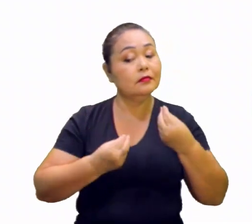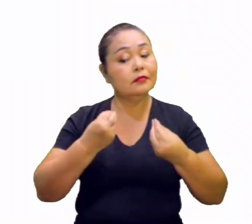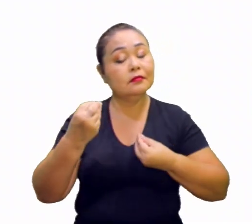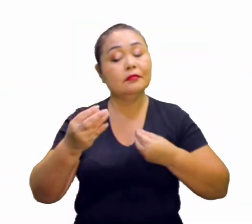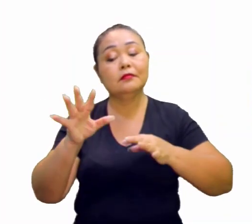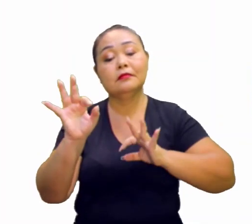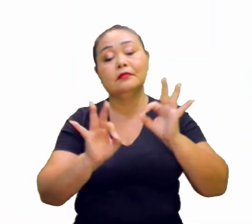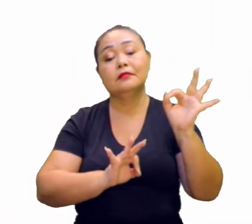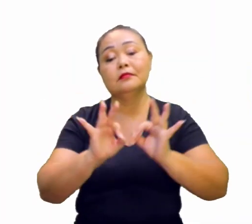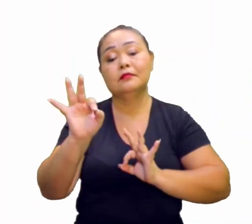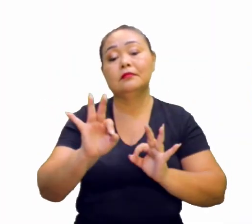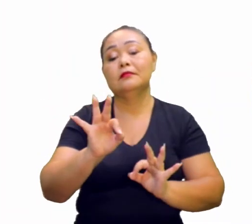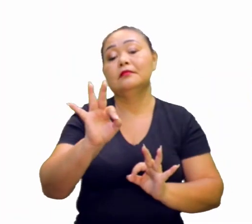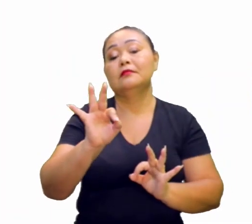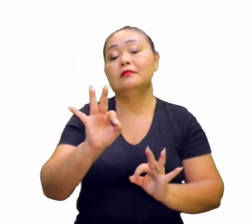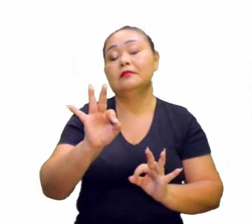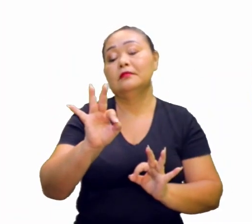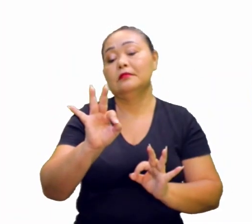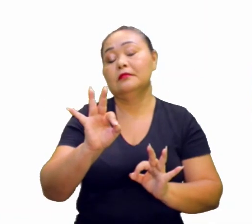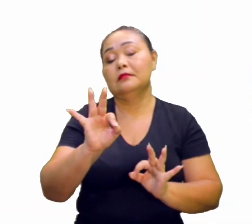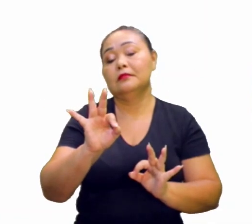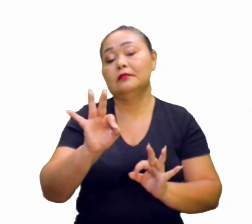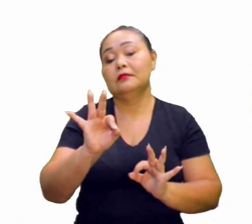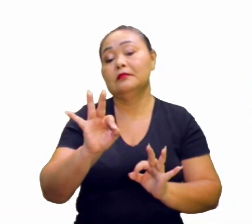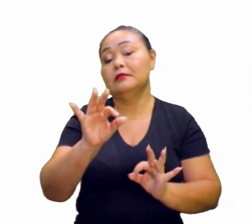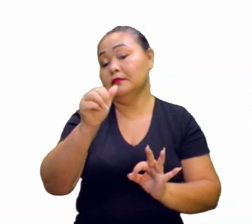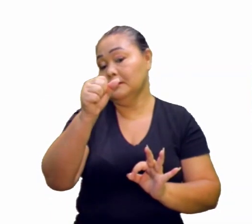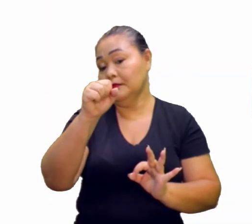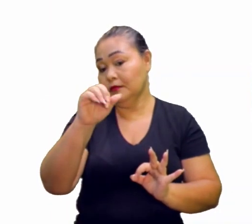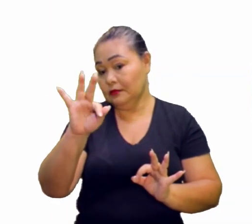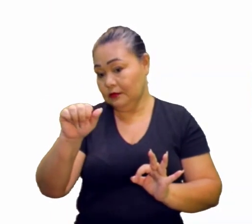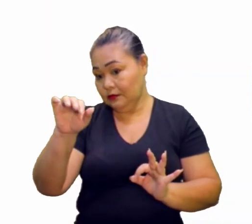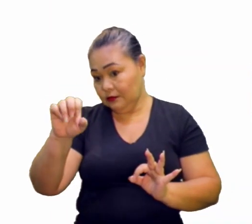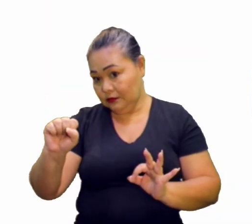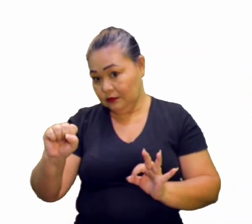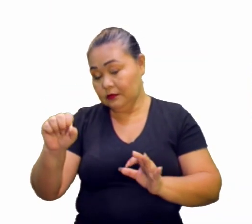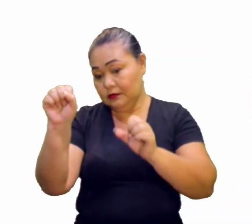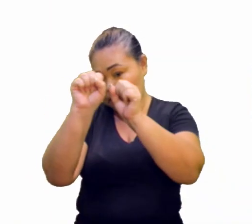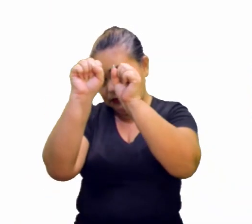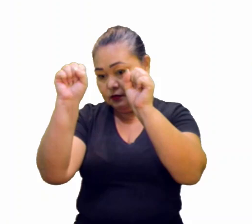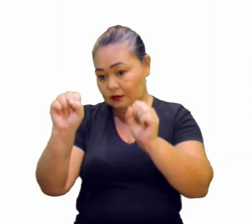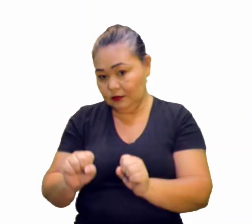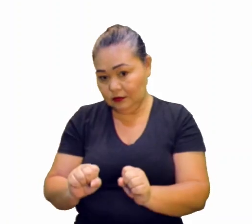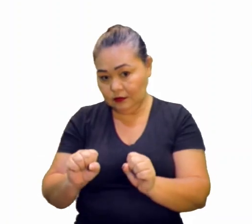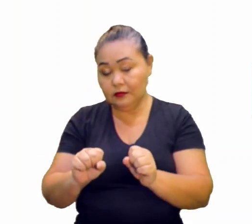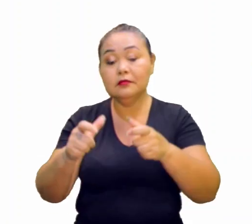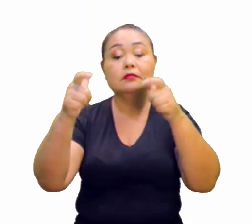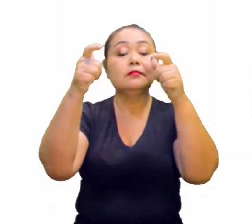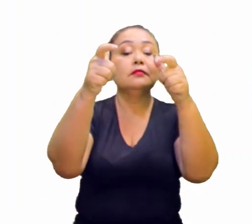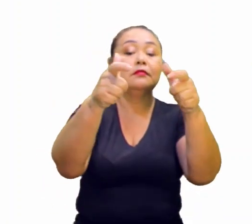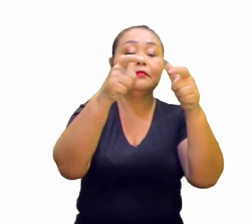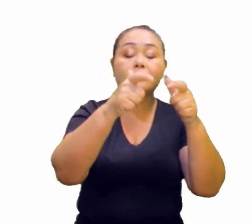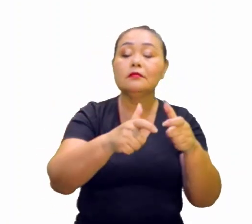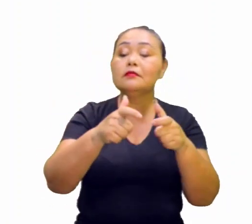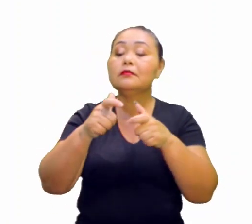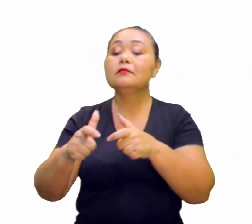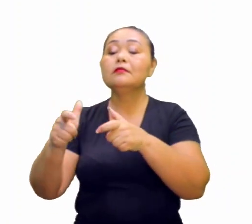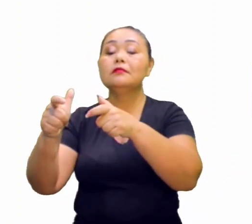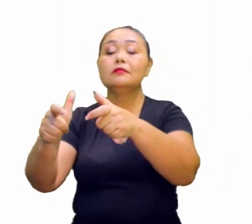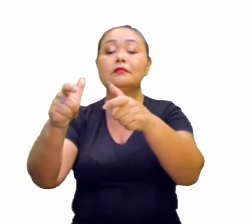Como se dá o planejamento destes sistemas, o local de